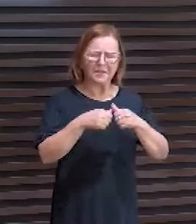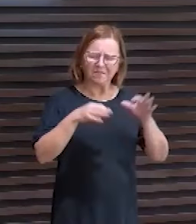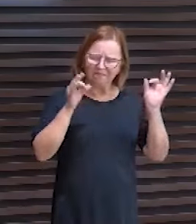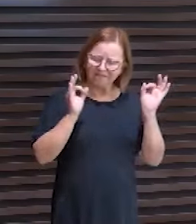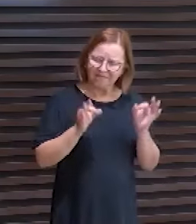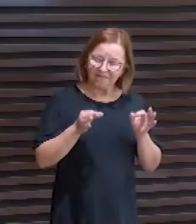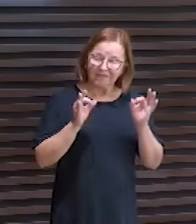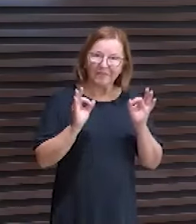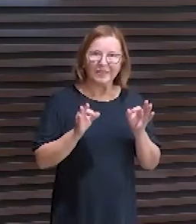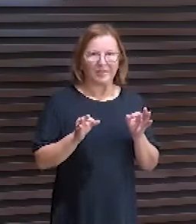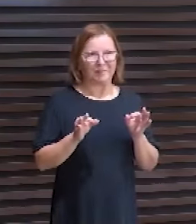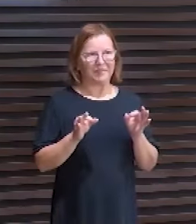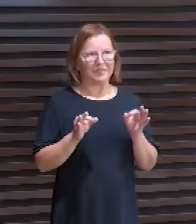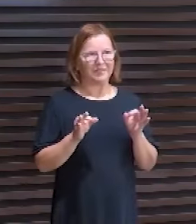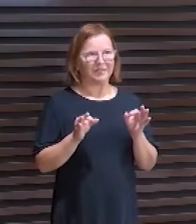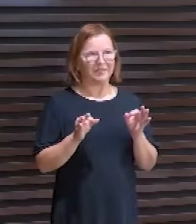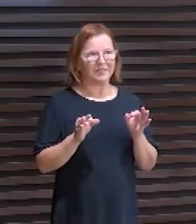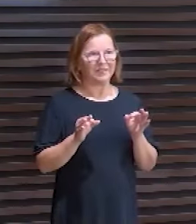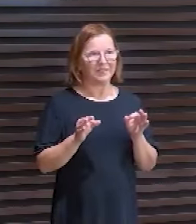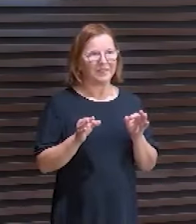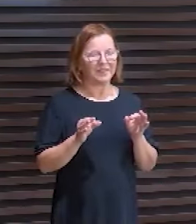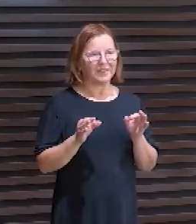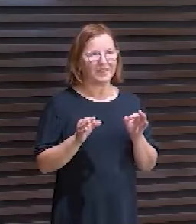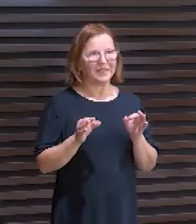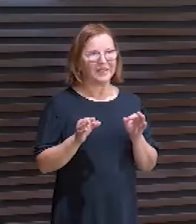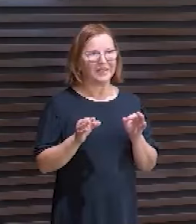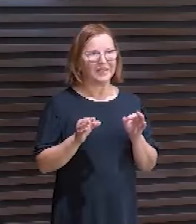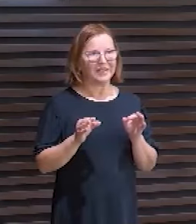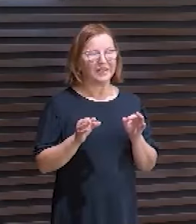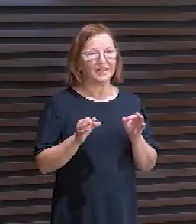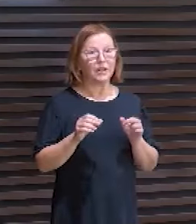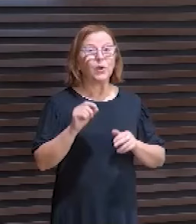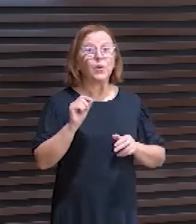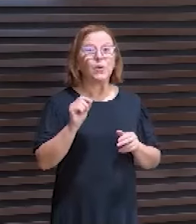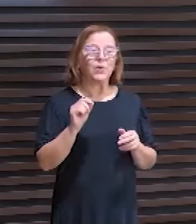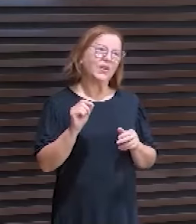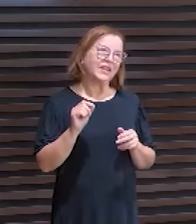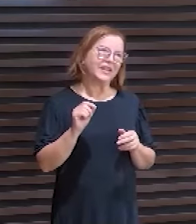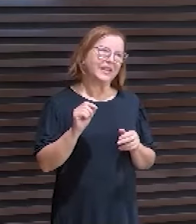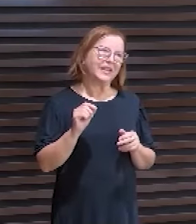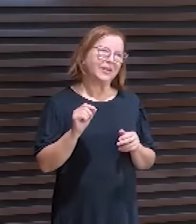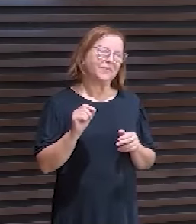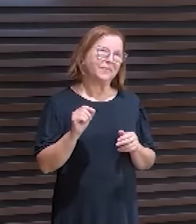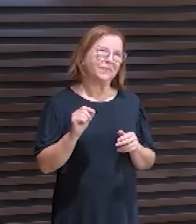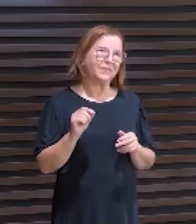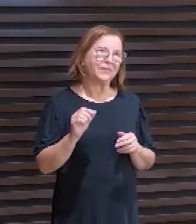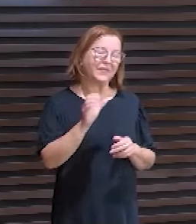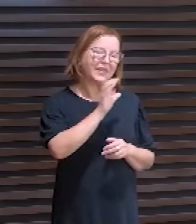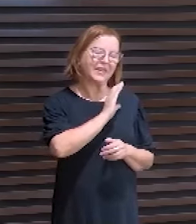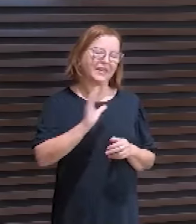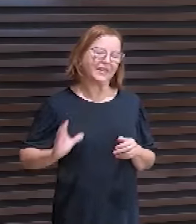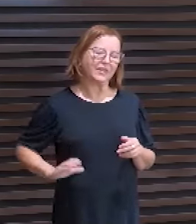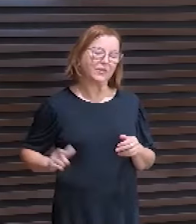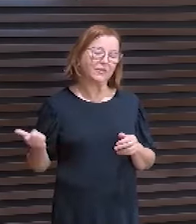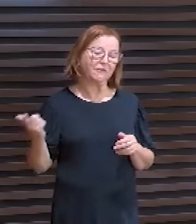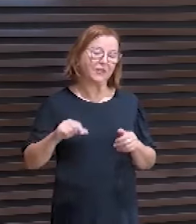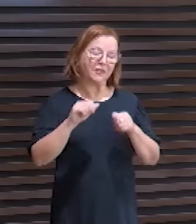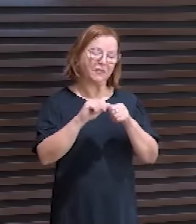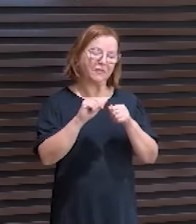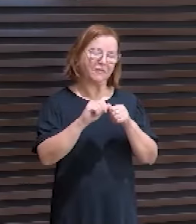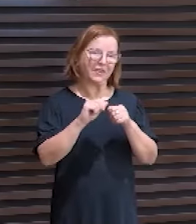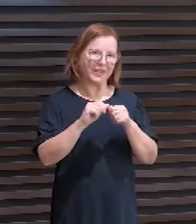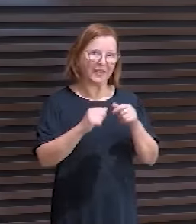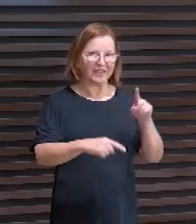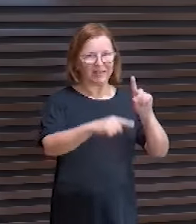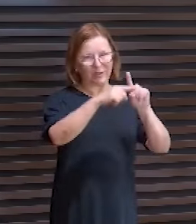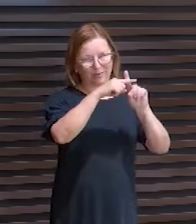exatamente o que Cristo veio levar naquela Cruz esse ego crucificado é o ego que